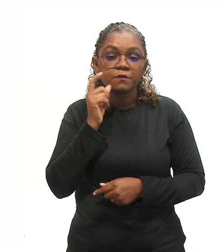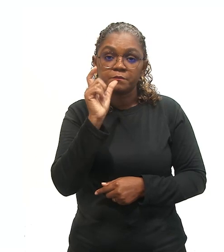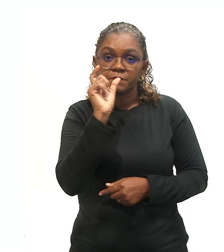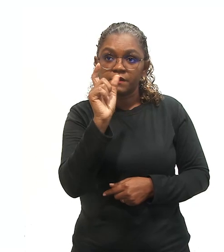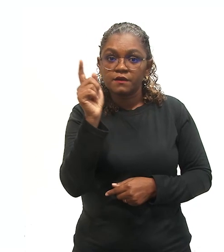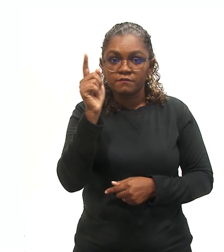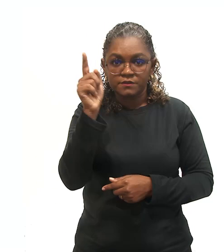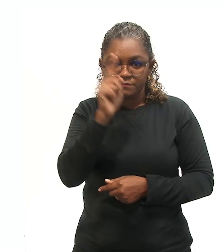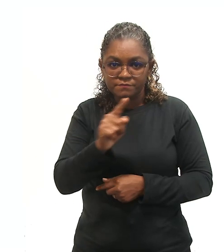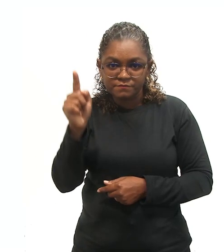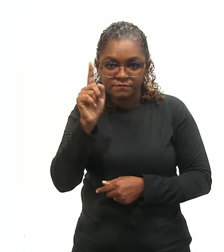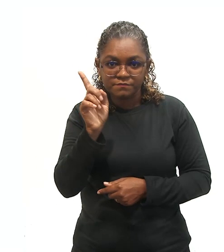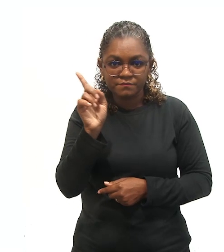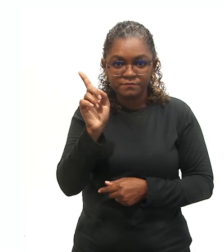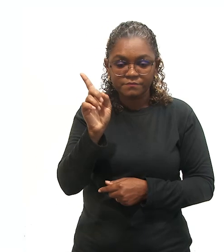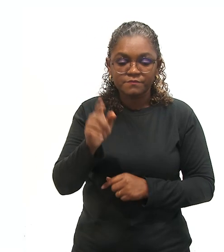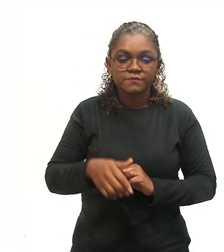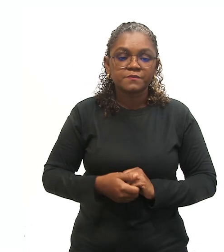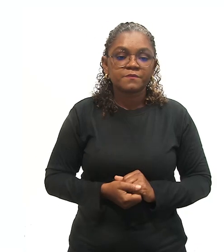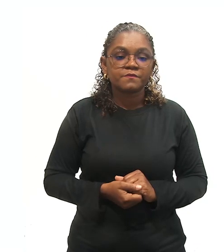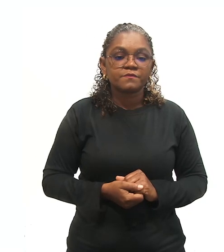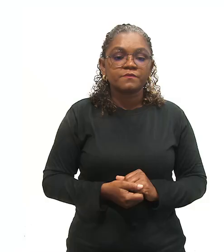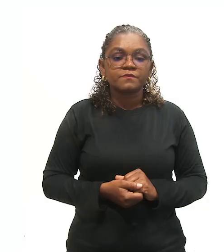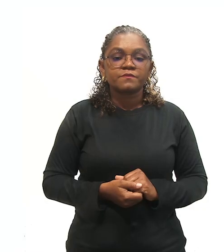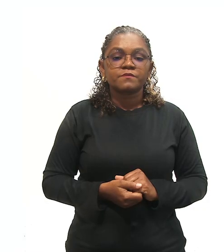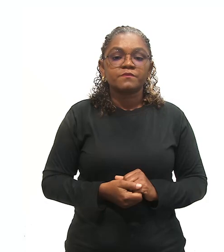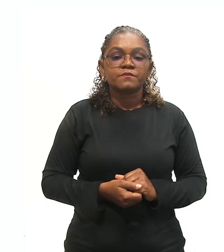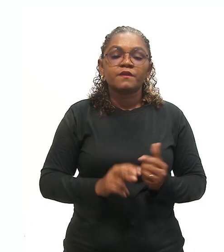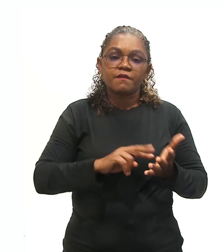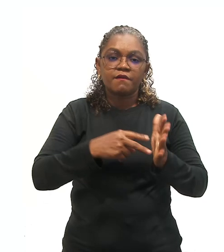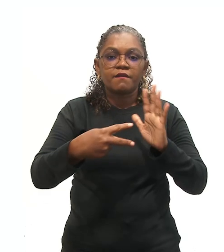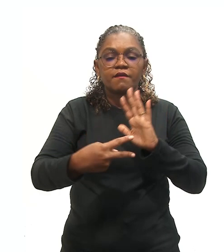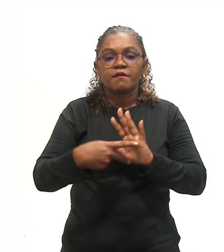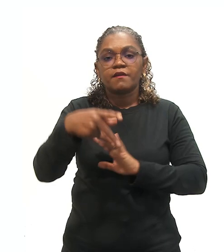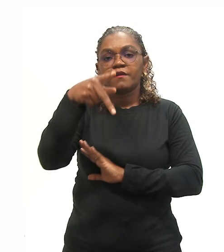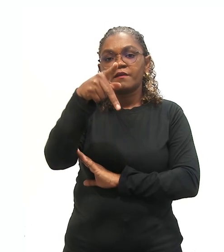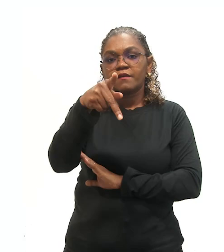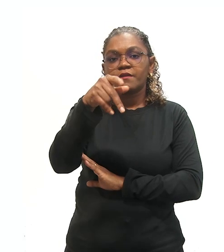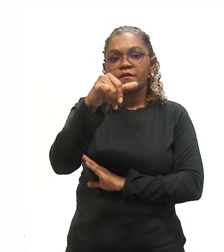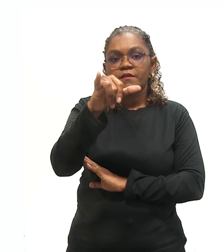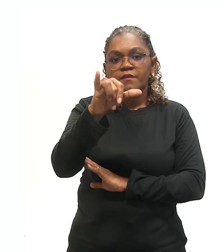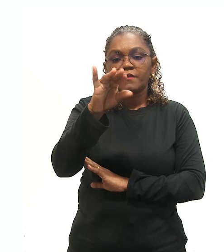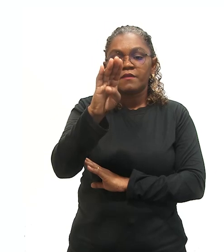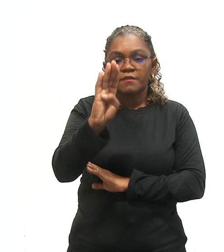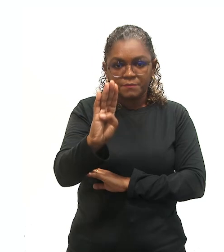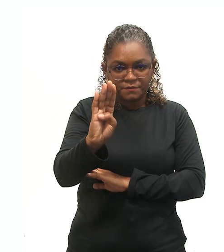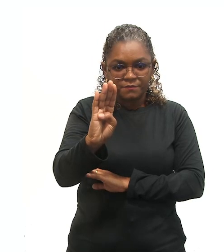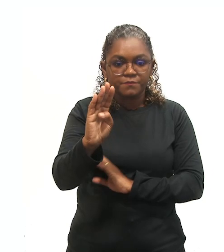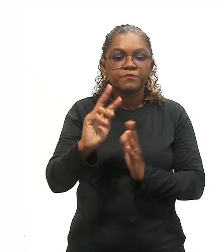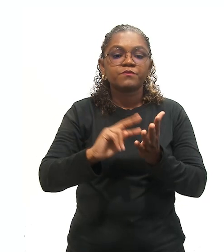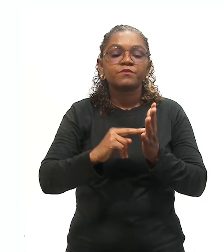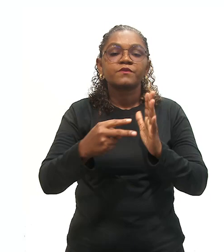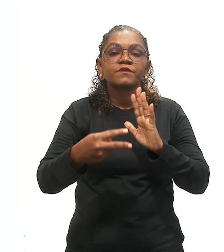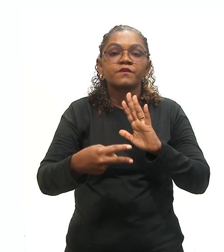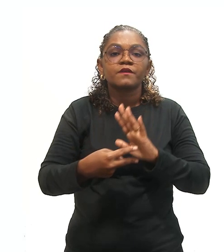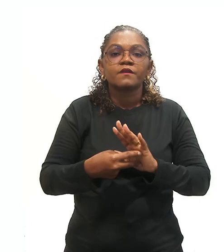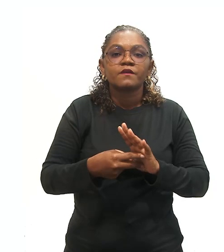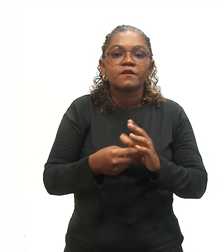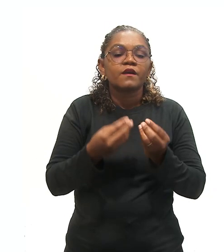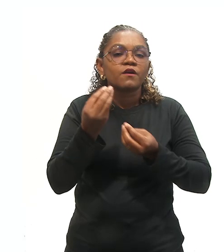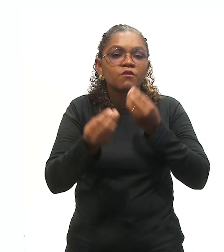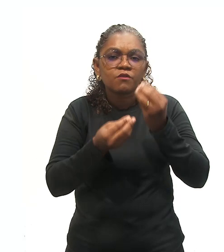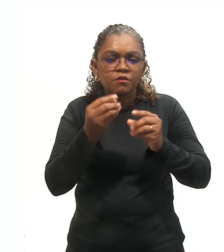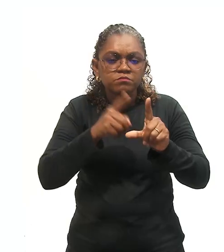do indicador que a gente sempre fala no jornal, né? Que é o PIB, que é o Produto Interno Bruto. É uma das nossas formas de medir esse